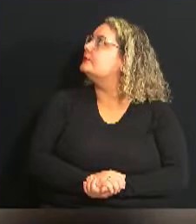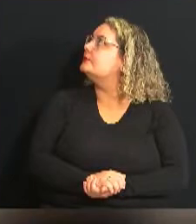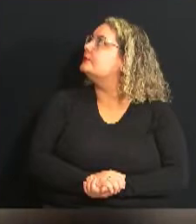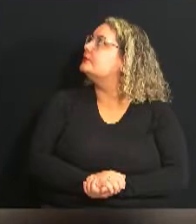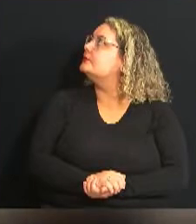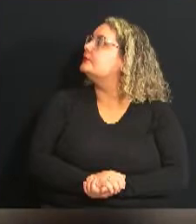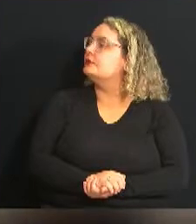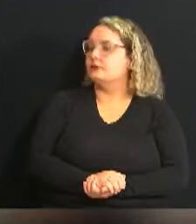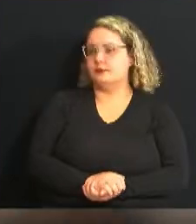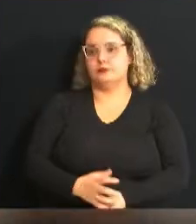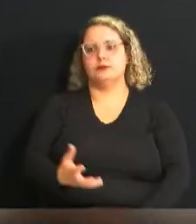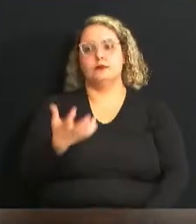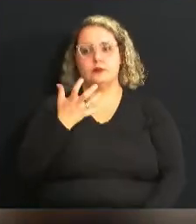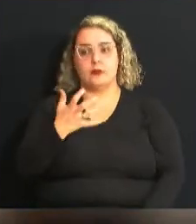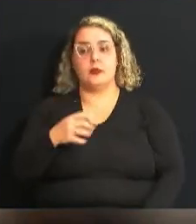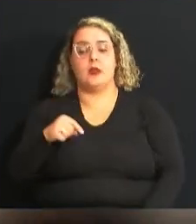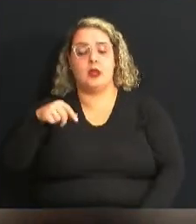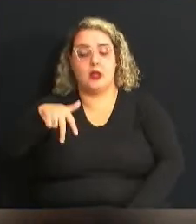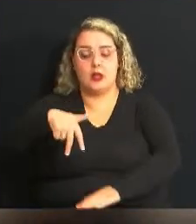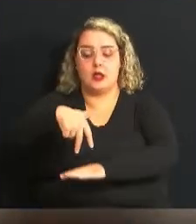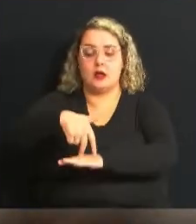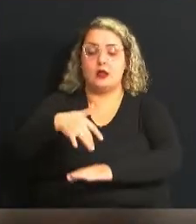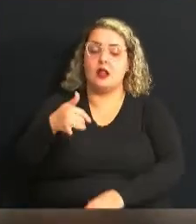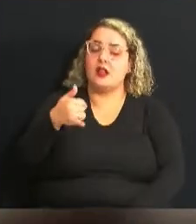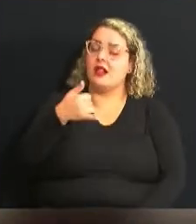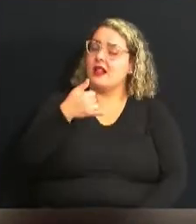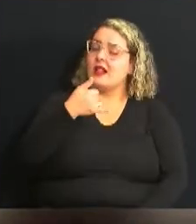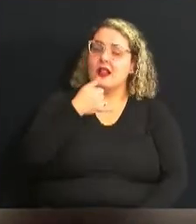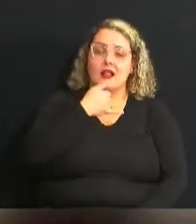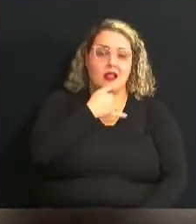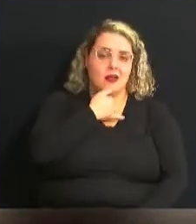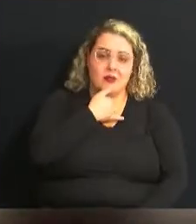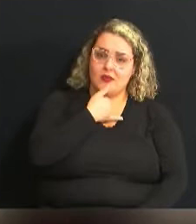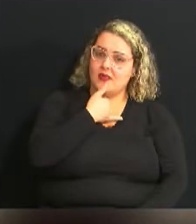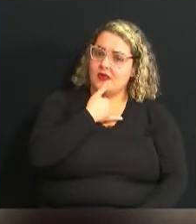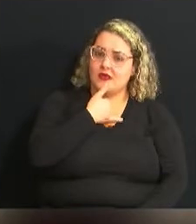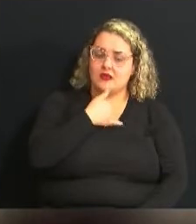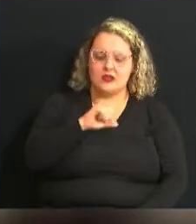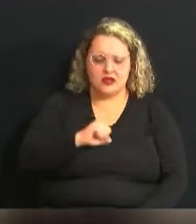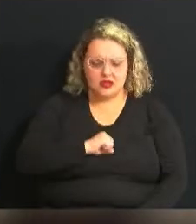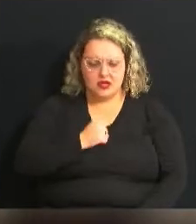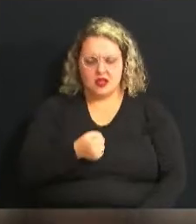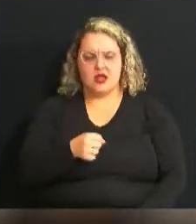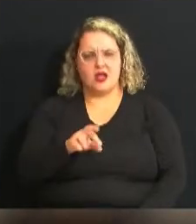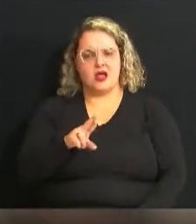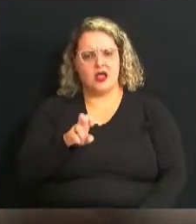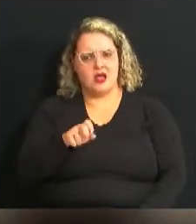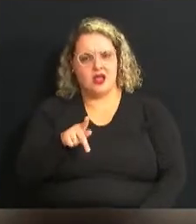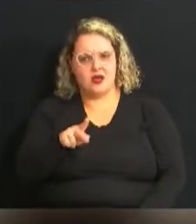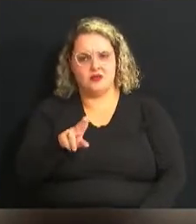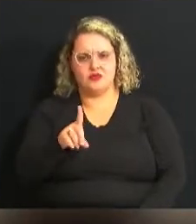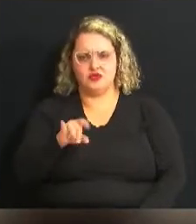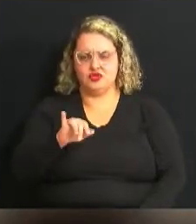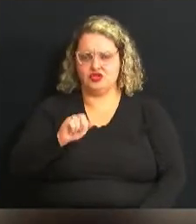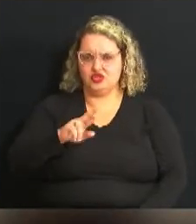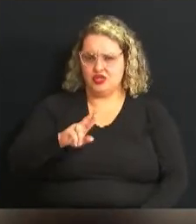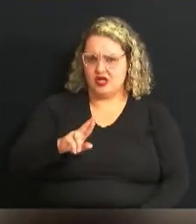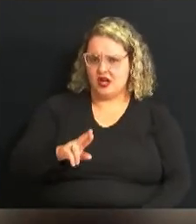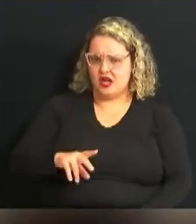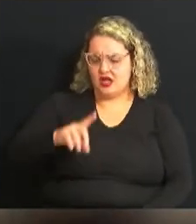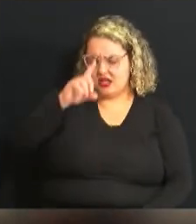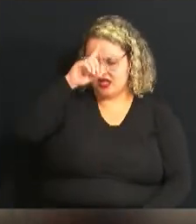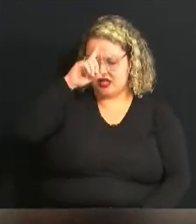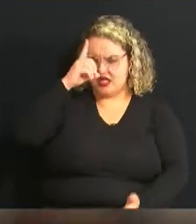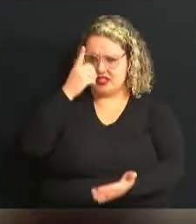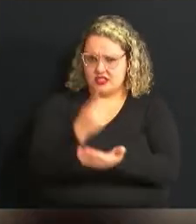Quero aqui lamentar muito e repudiar a decisão do STF, do ministro